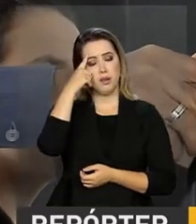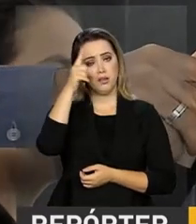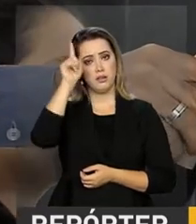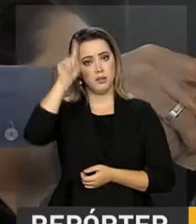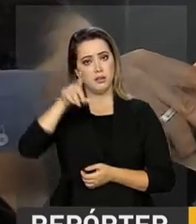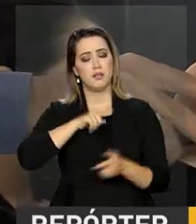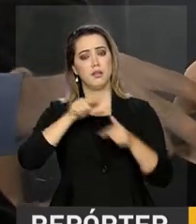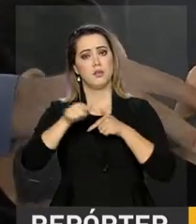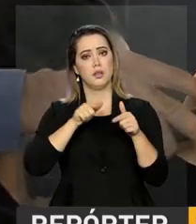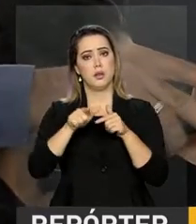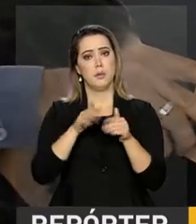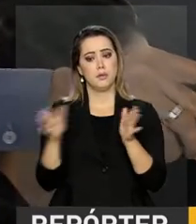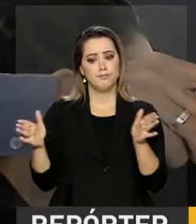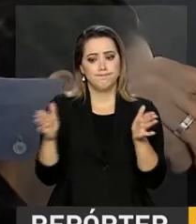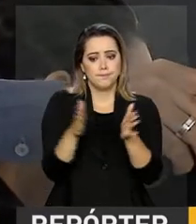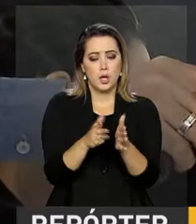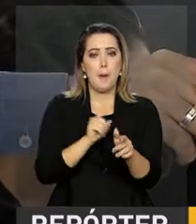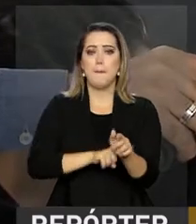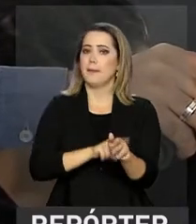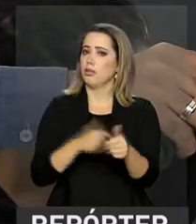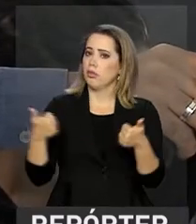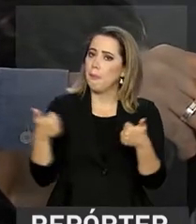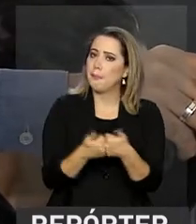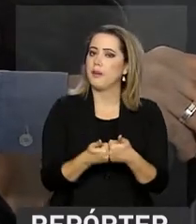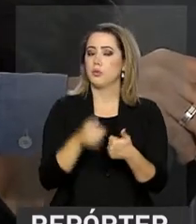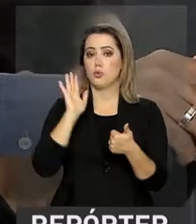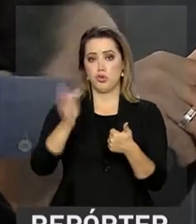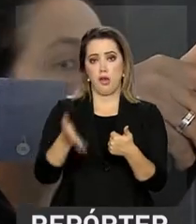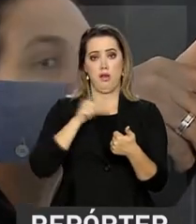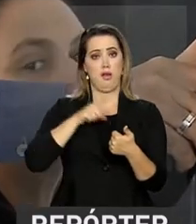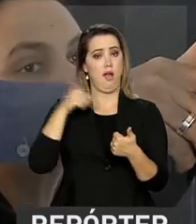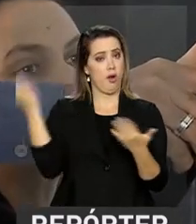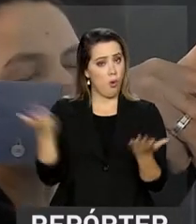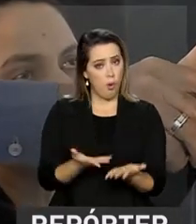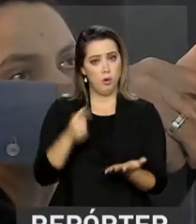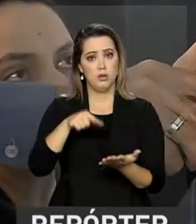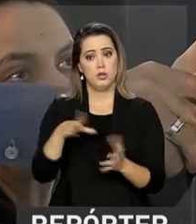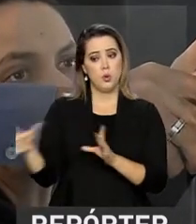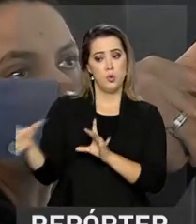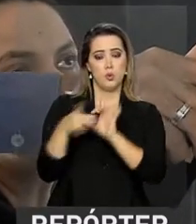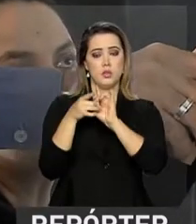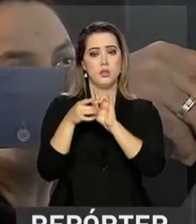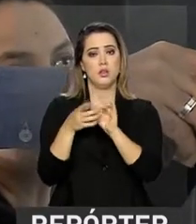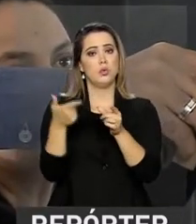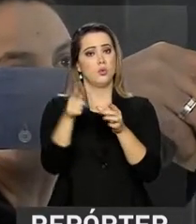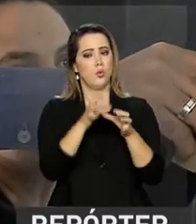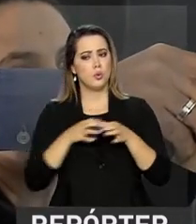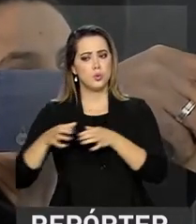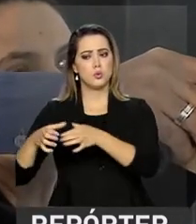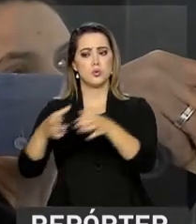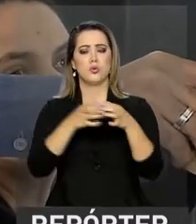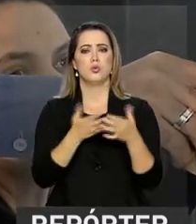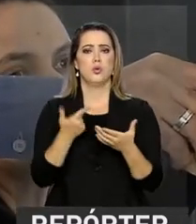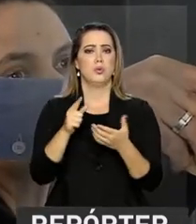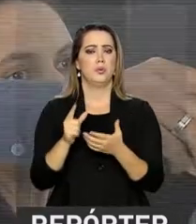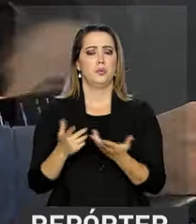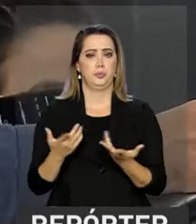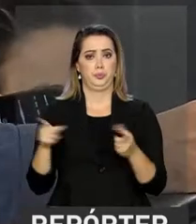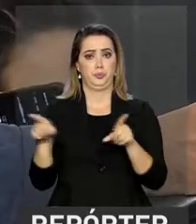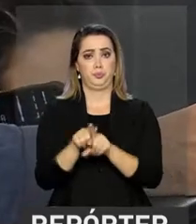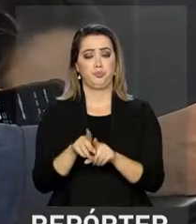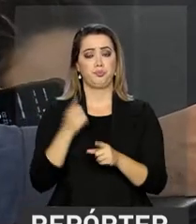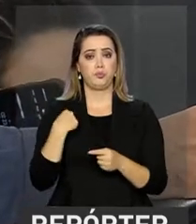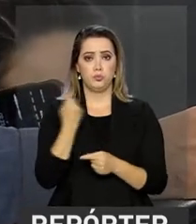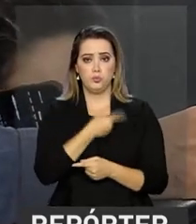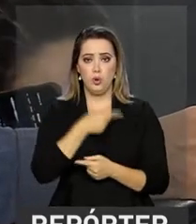impacto imediato sejam articuladas e integradas para que não sejam isolados na